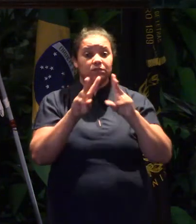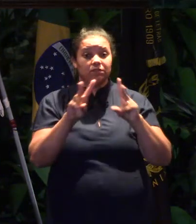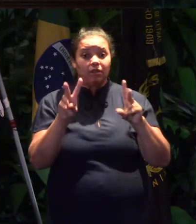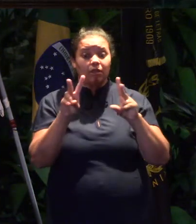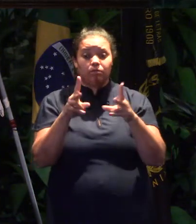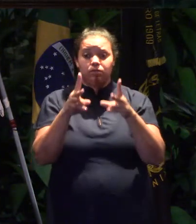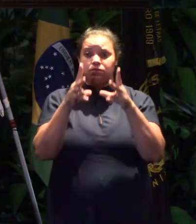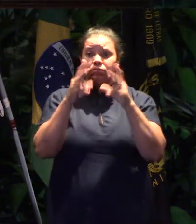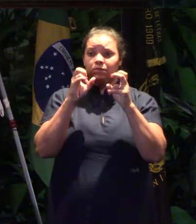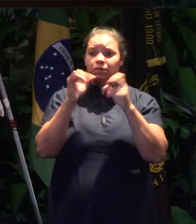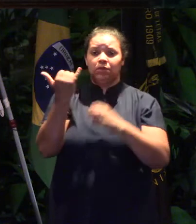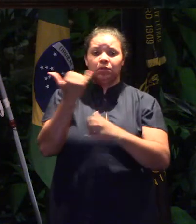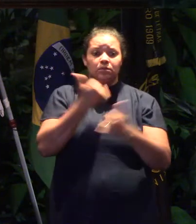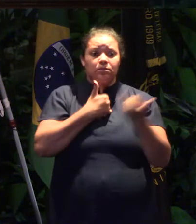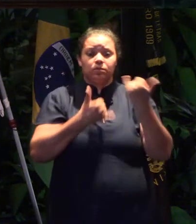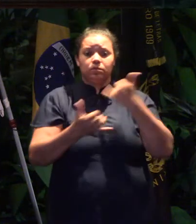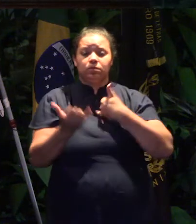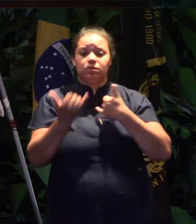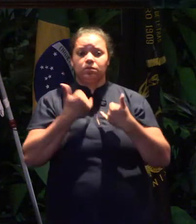uma informação, né,